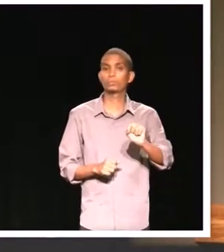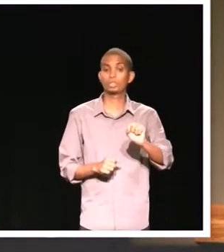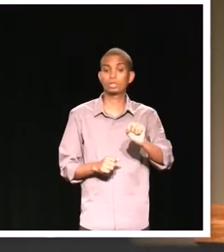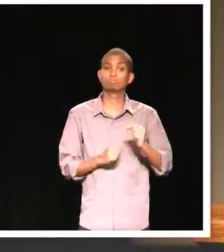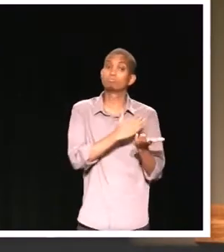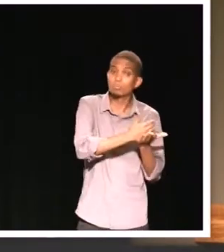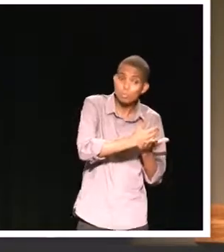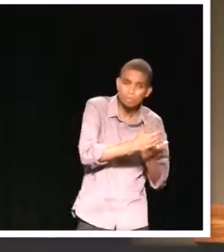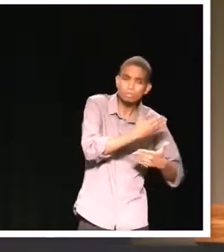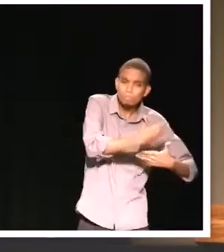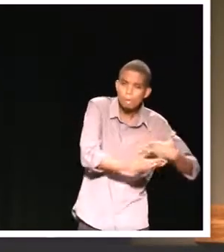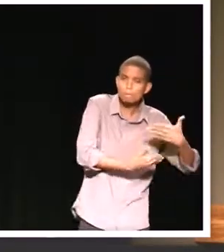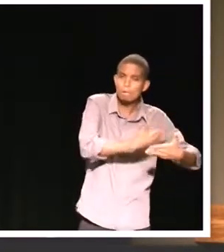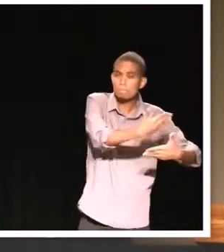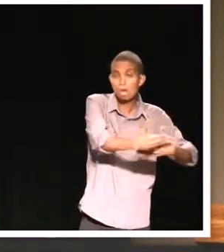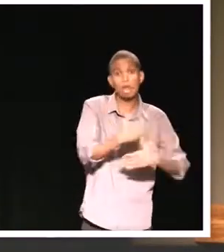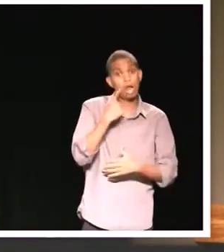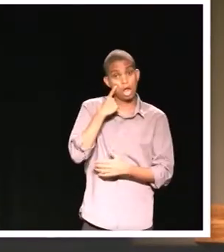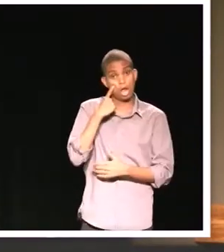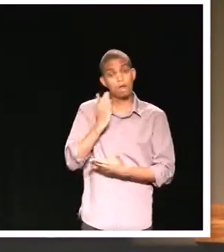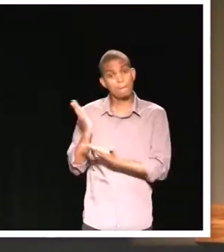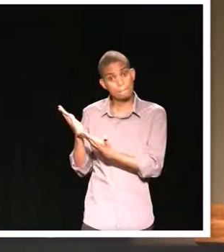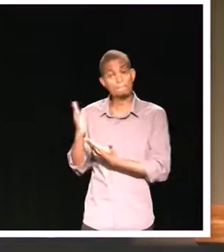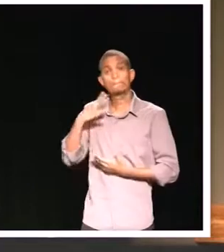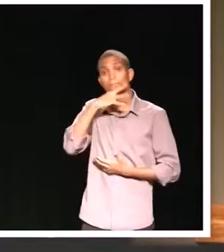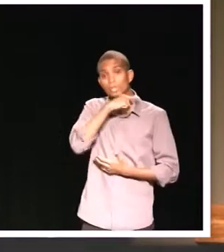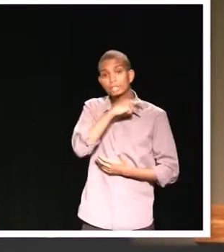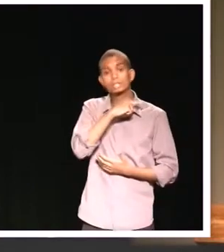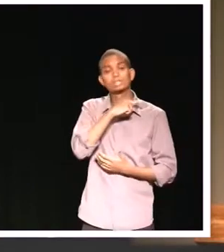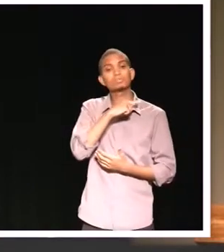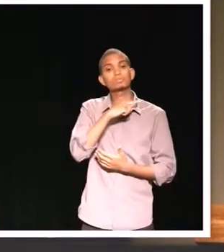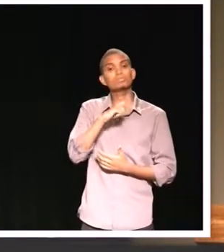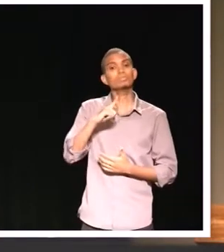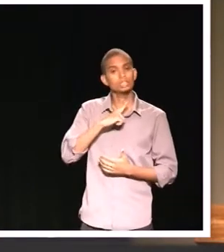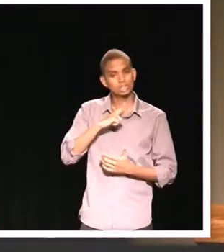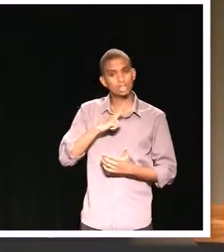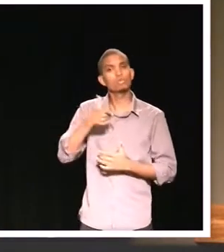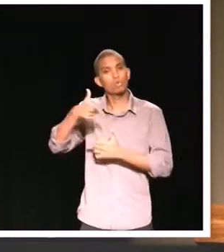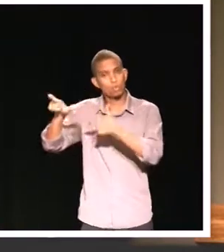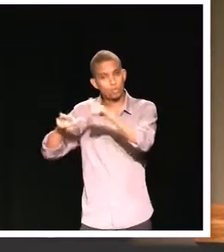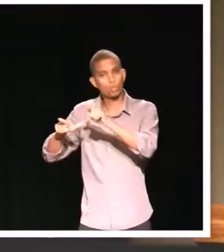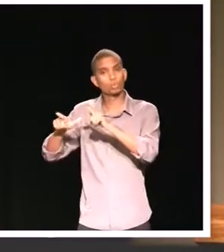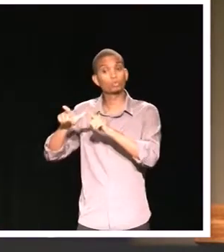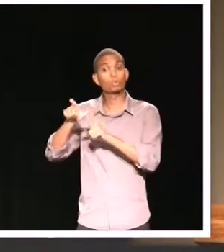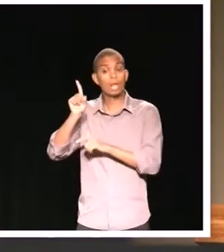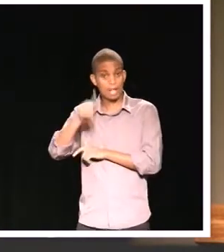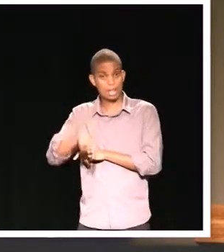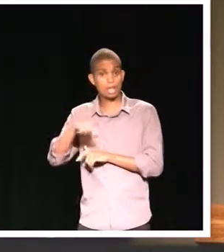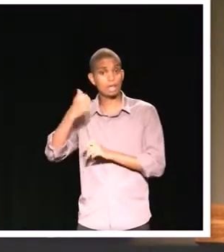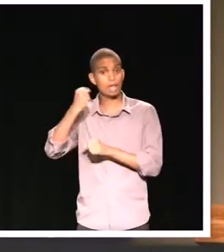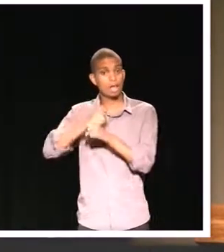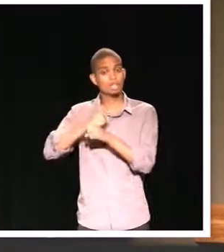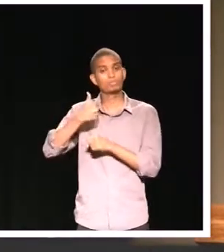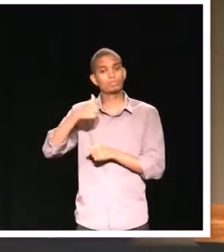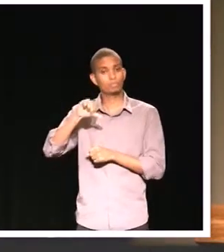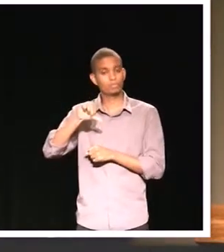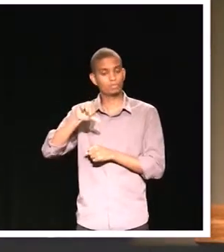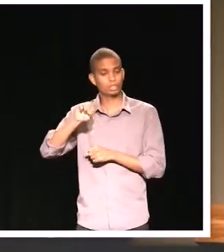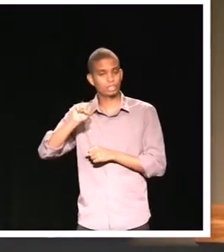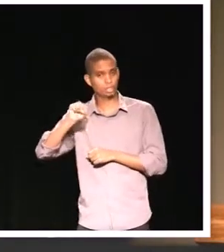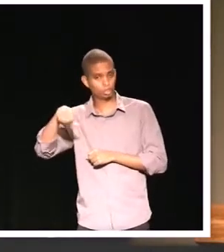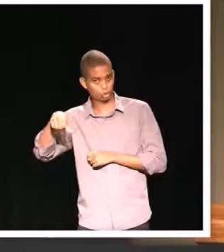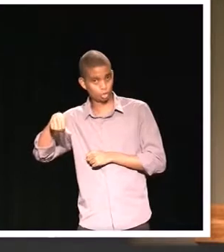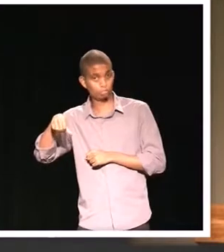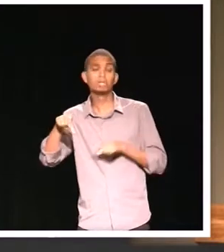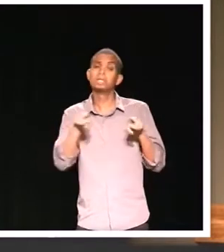já desde o início, vejam que essa convenção, com outros documentos anteriores, é do ano 89, direitos